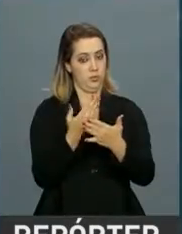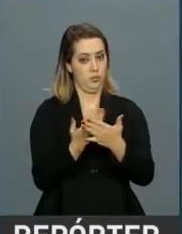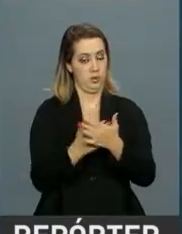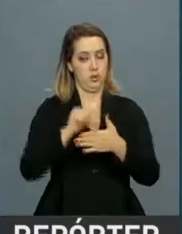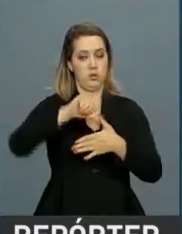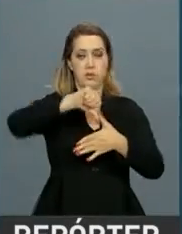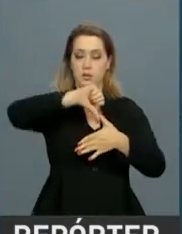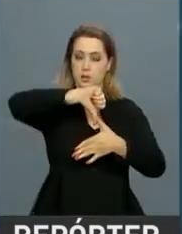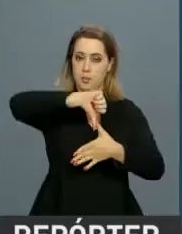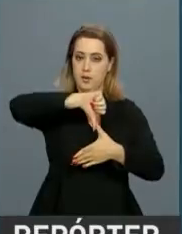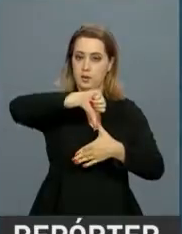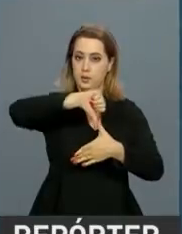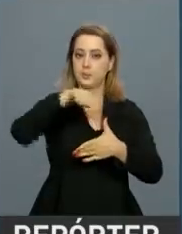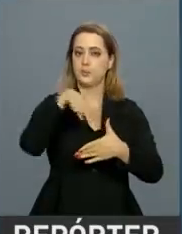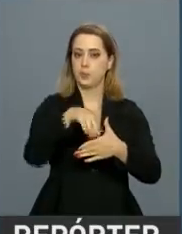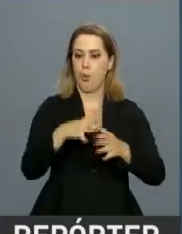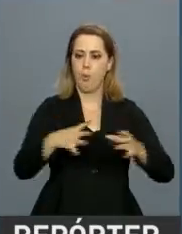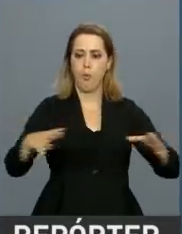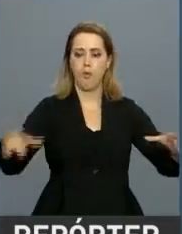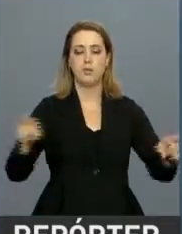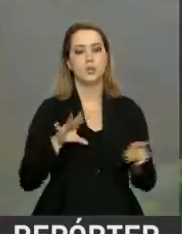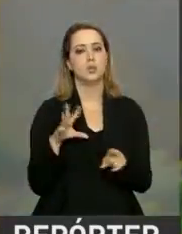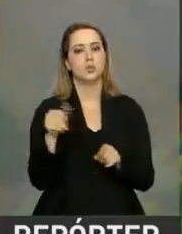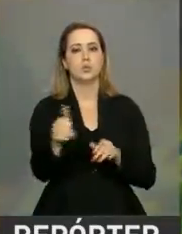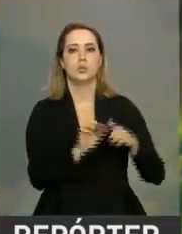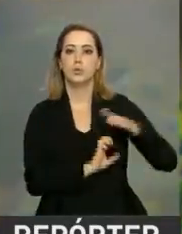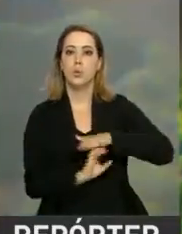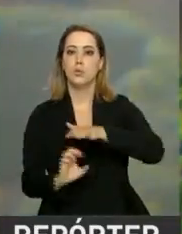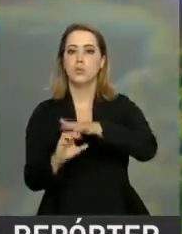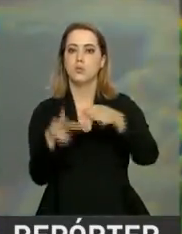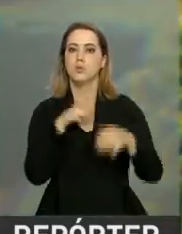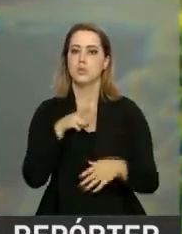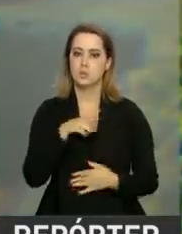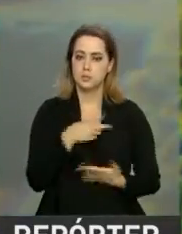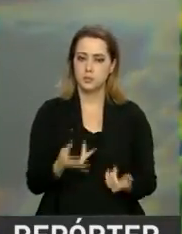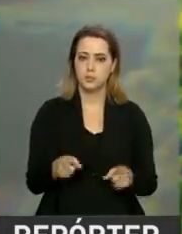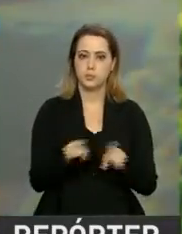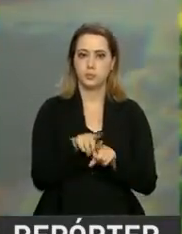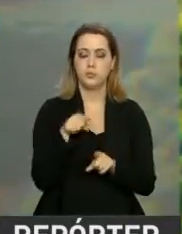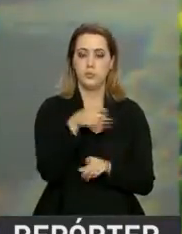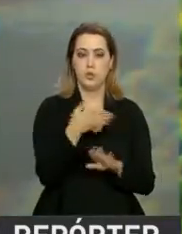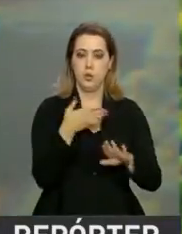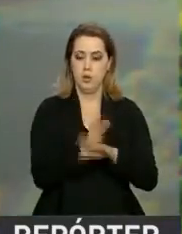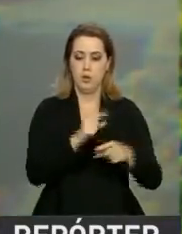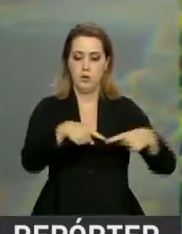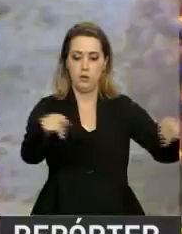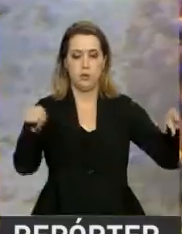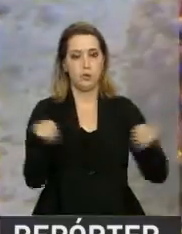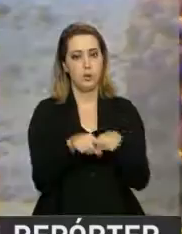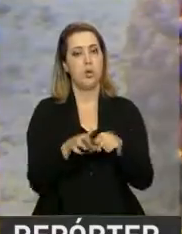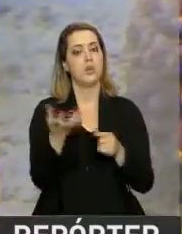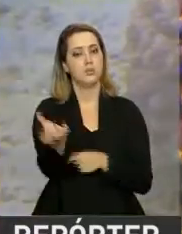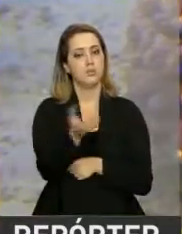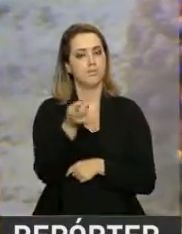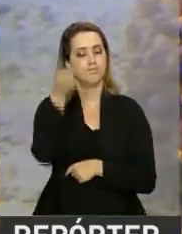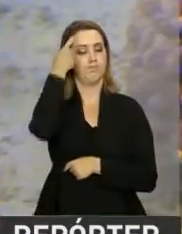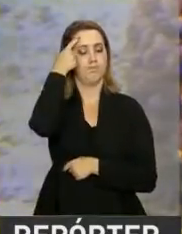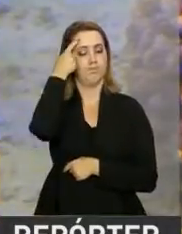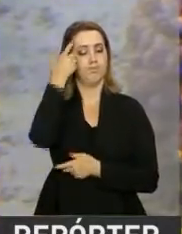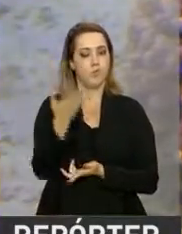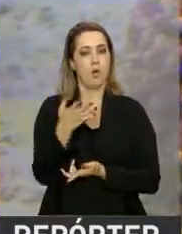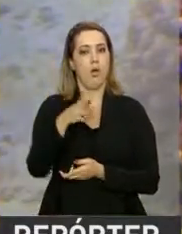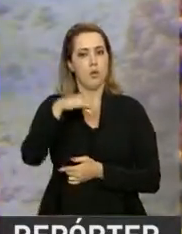foi todo construído com recursos privados. Além de entreter os visitantes, o espaço quer conscientizar o público